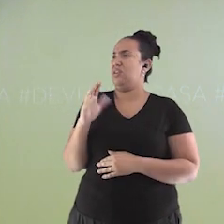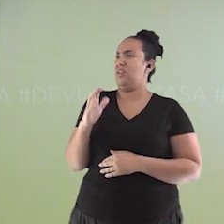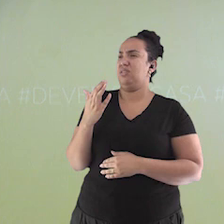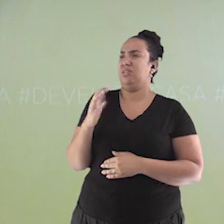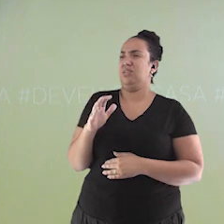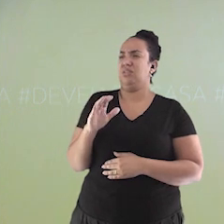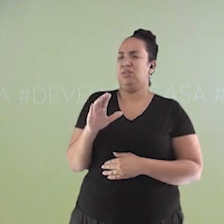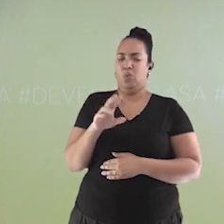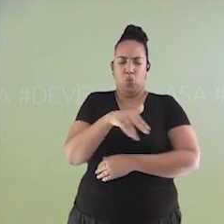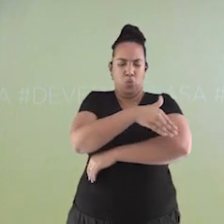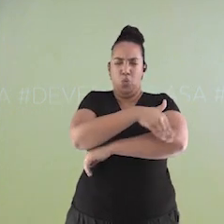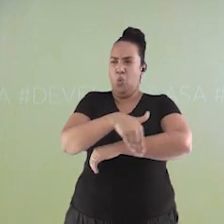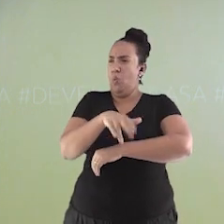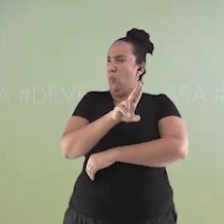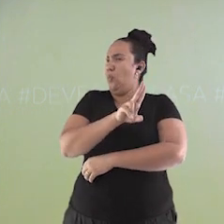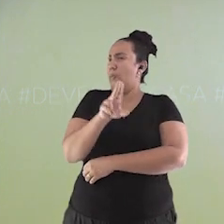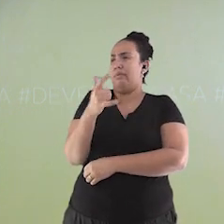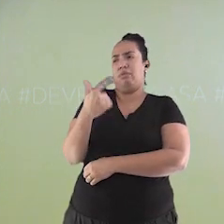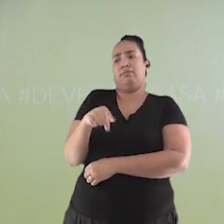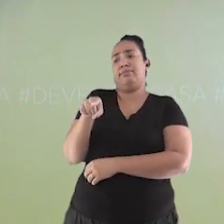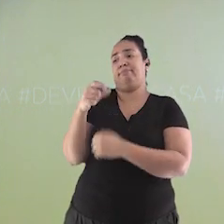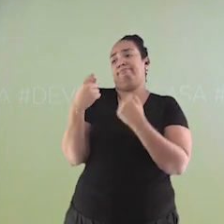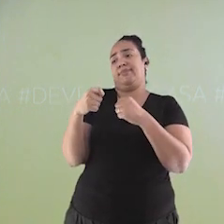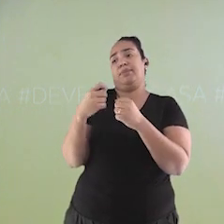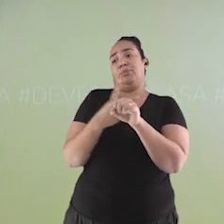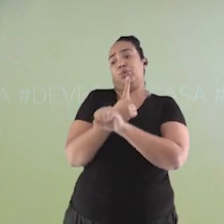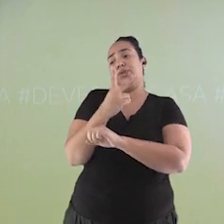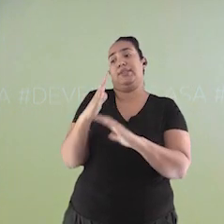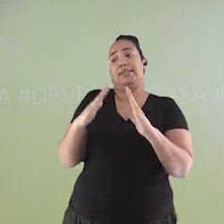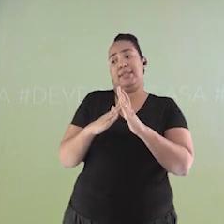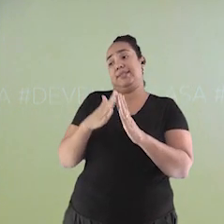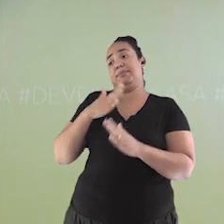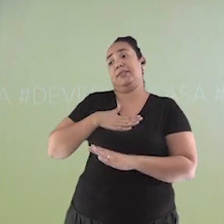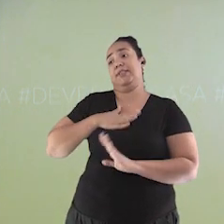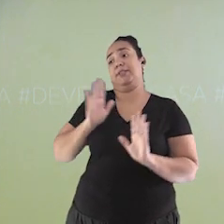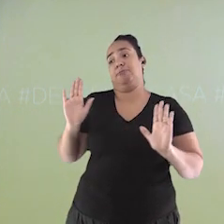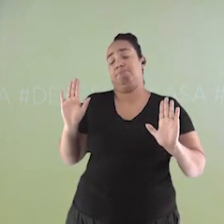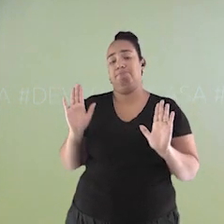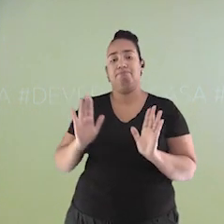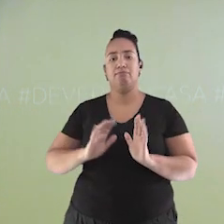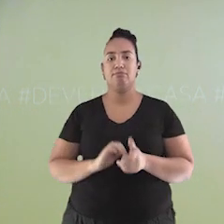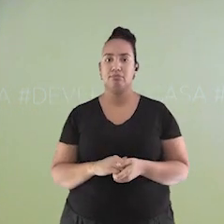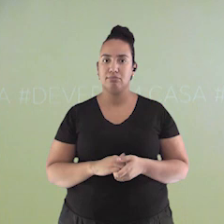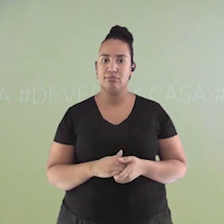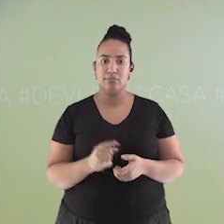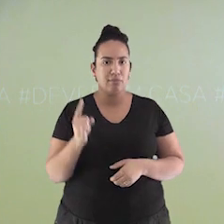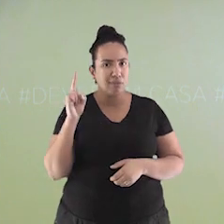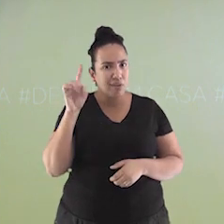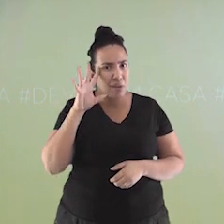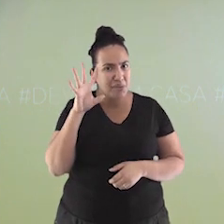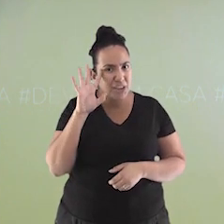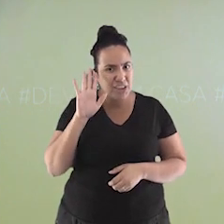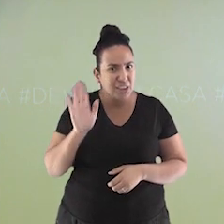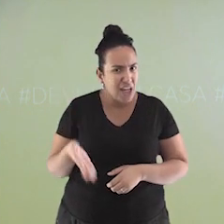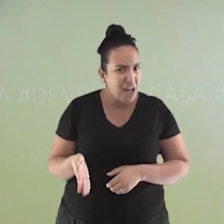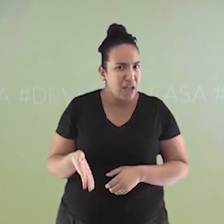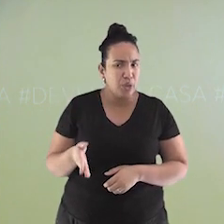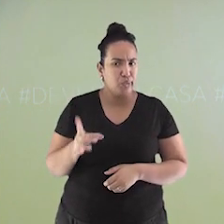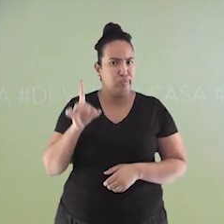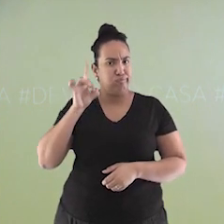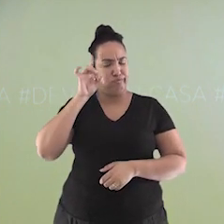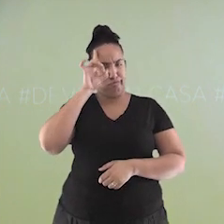Cariacica, não tem nome de rua, você precisa procurar a minha casa até achar. Já pensou que